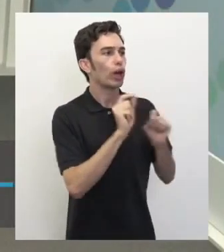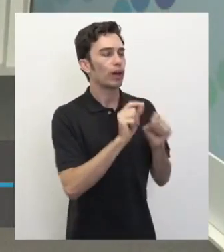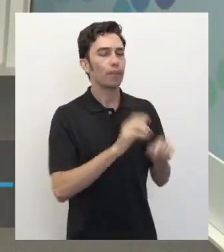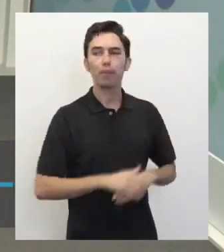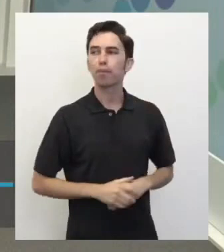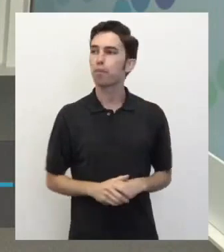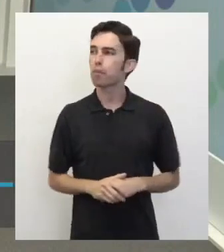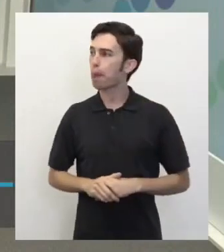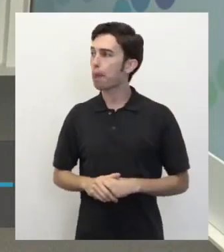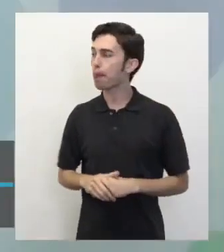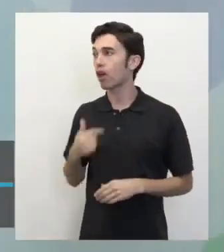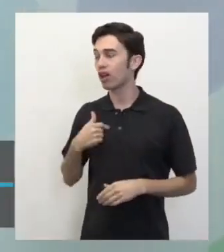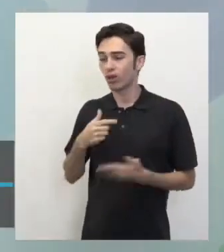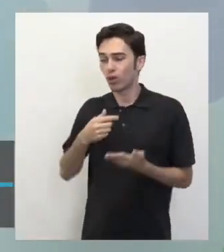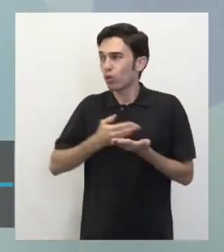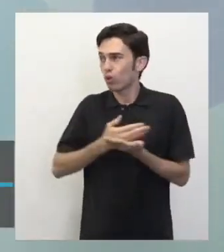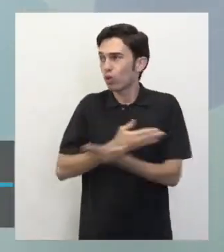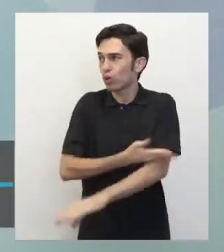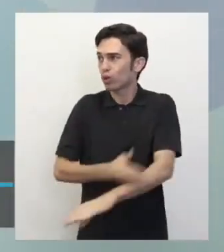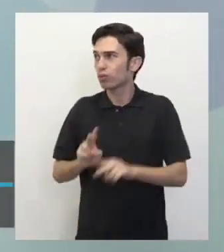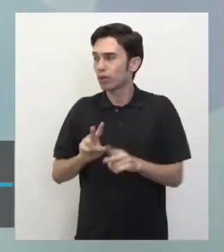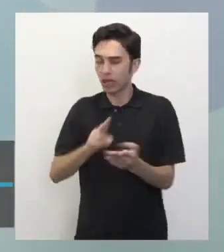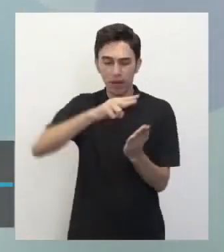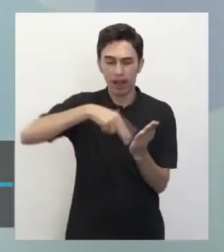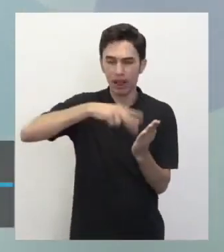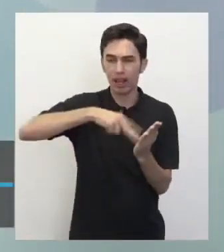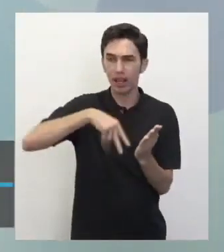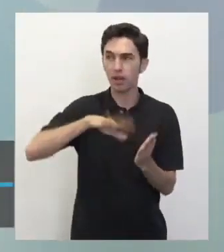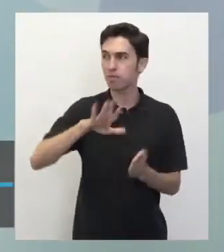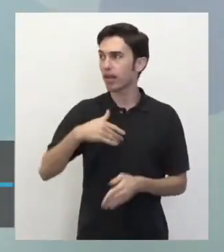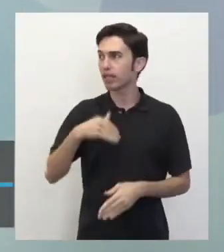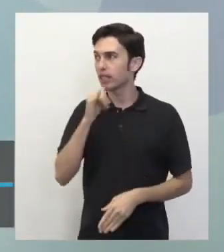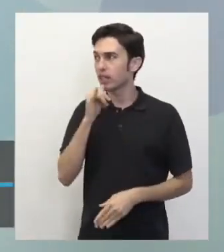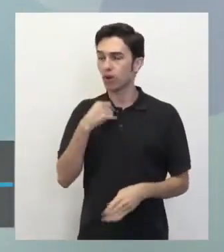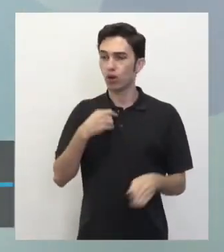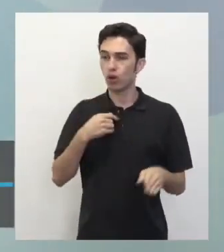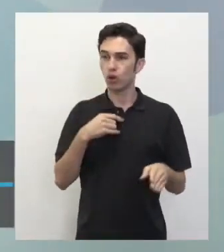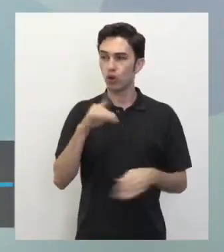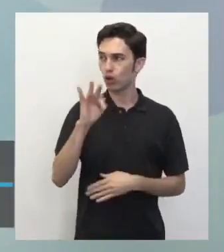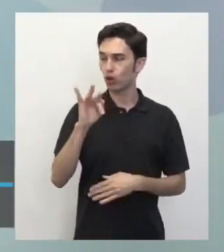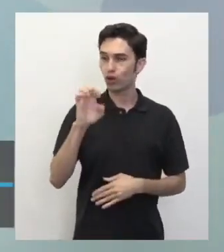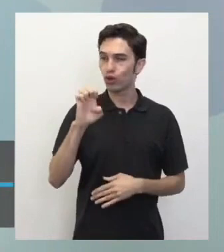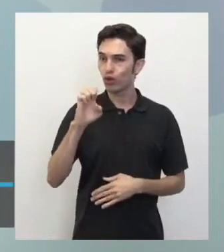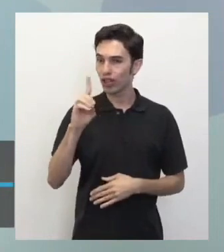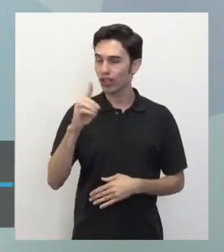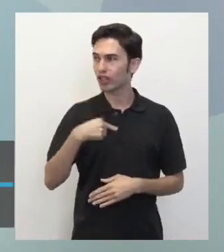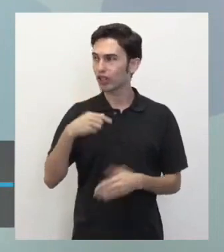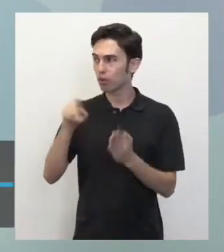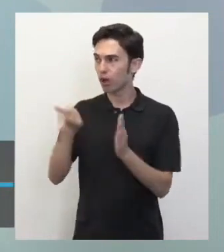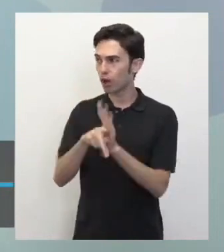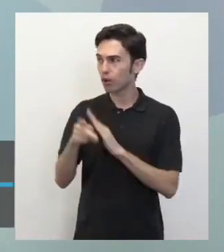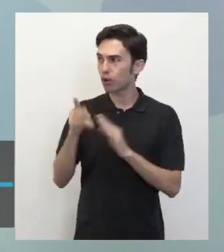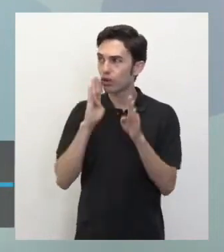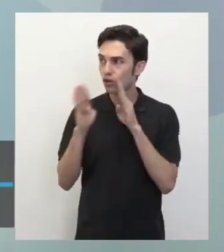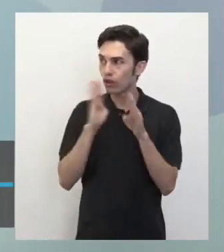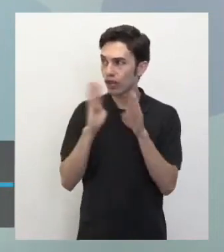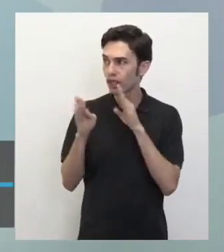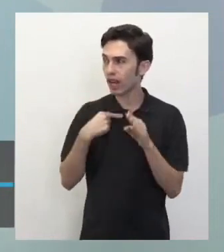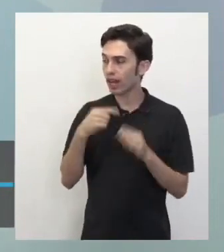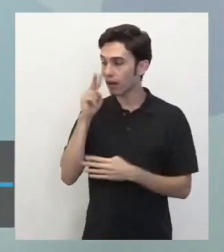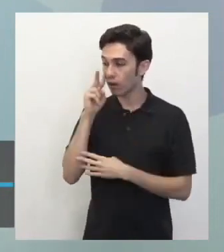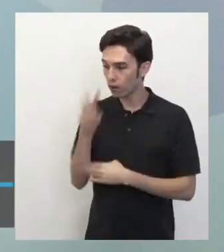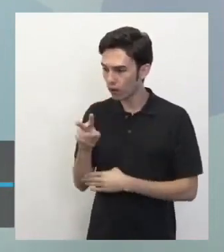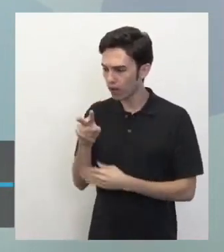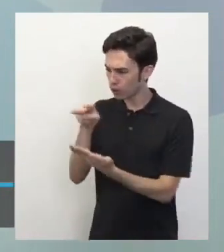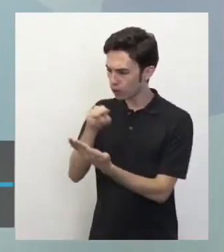coisa bem interessante. Eu coloco sempre no feed do Face, eu procuro seguir, né, páginas jornalísticas e tal, porque já cai na minha página do Face e eu